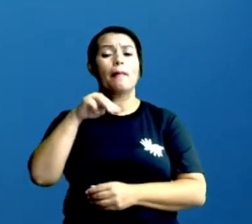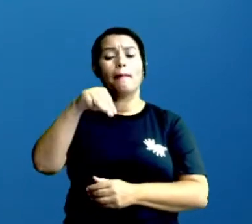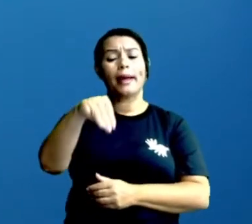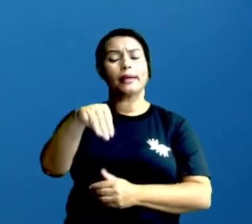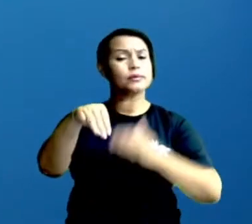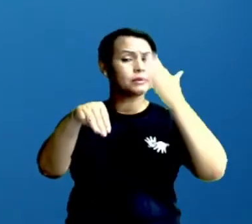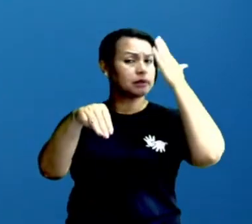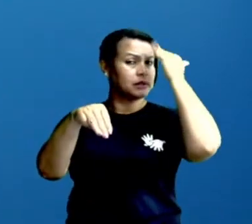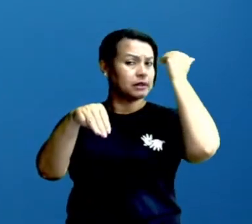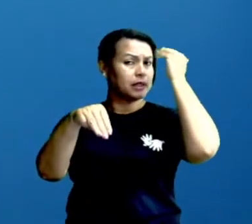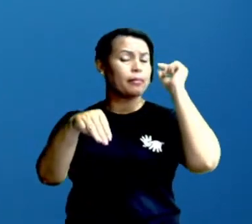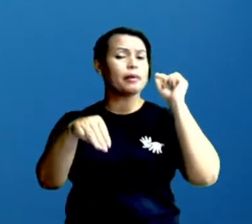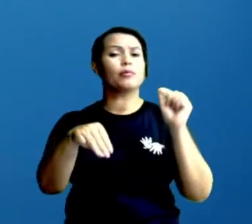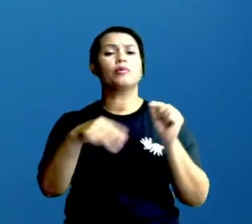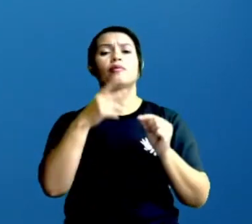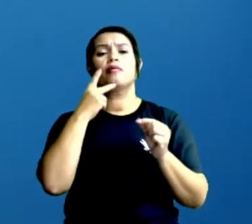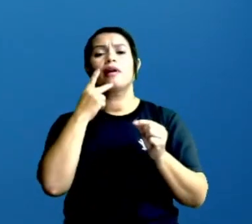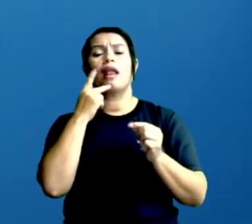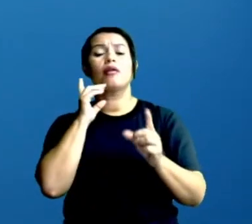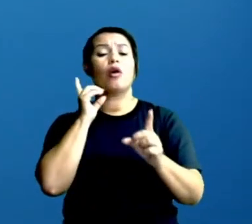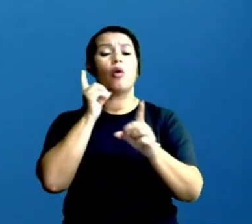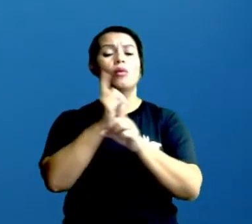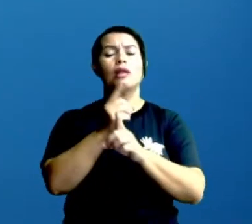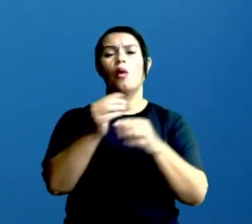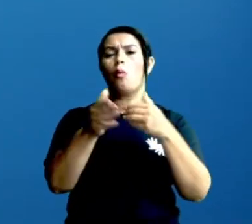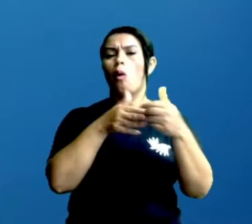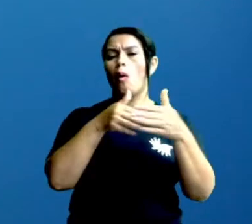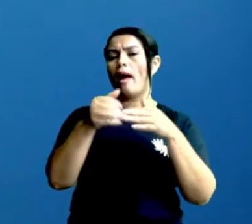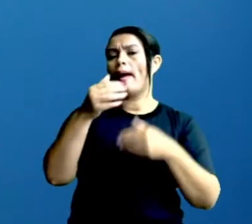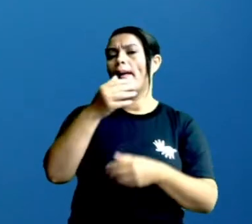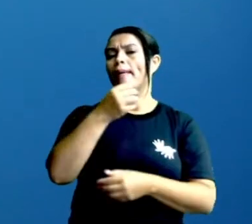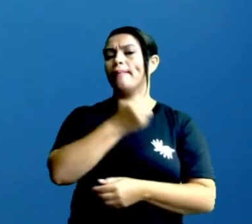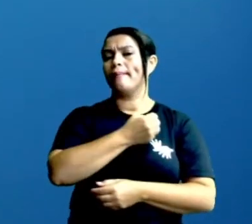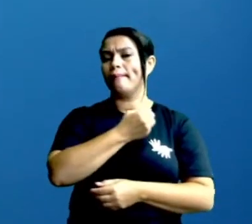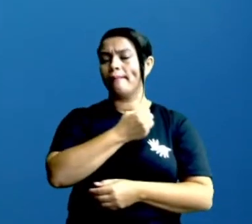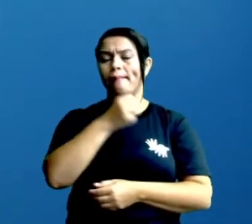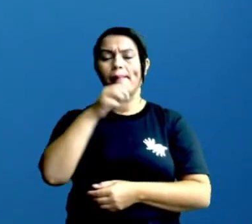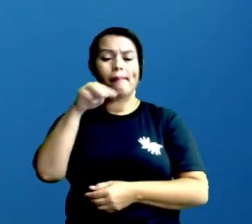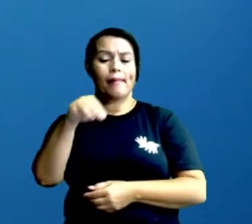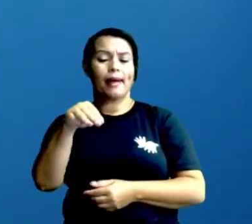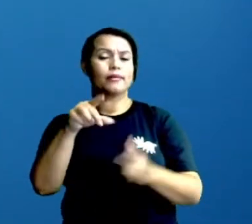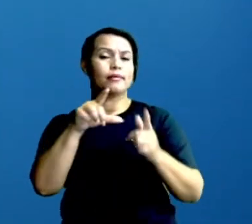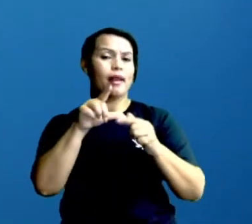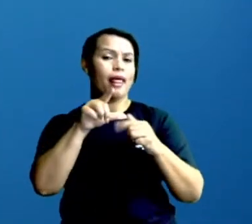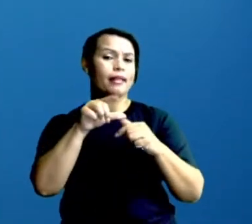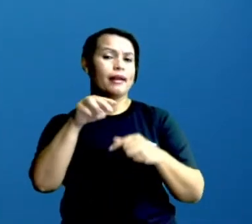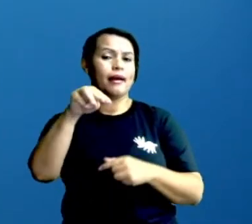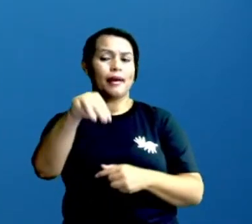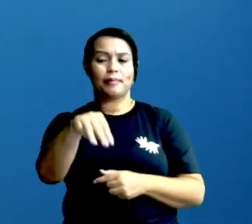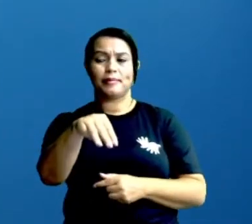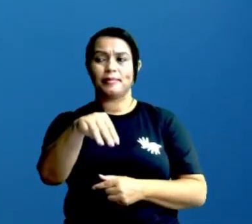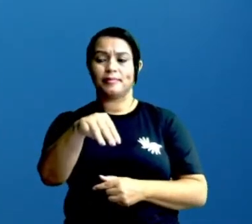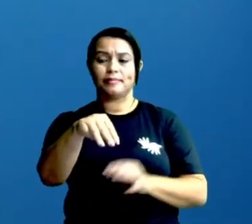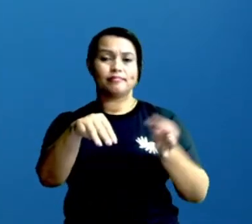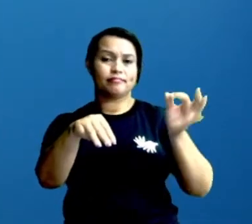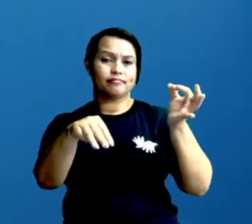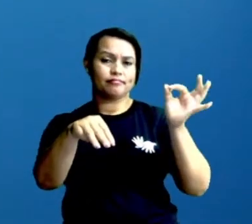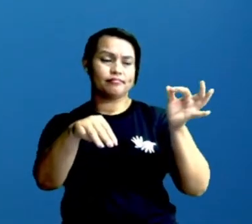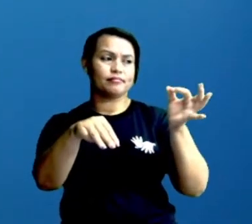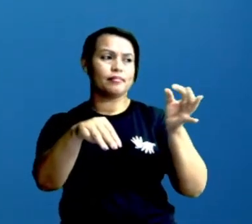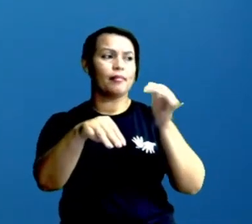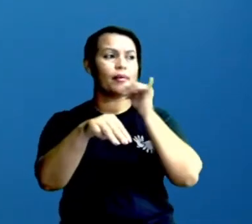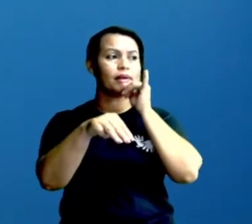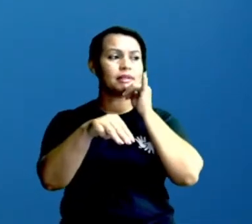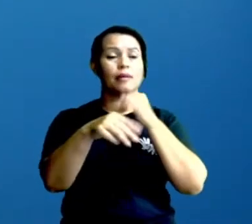nós sabemos que quando nós vamos identificar qualquer metro, nós usamos o quê? A letra M, não é isso? Ou